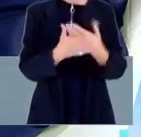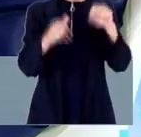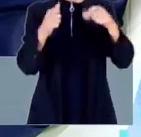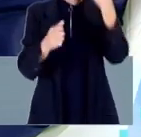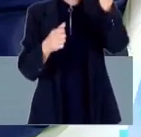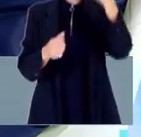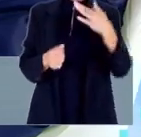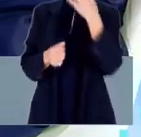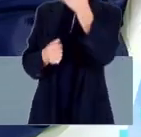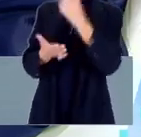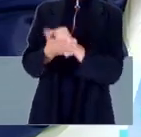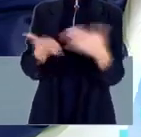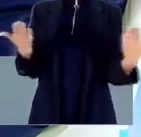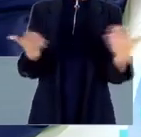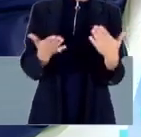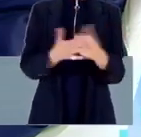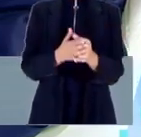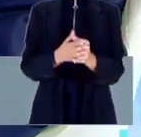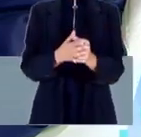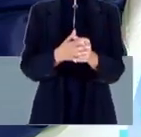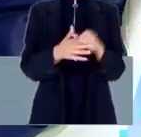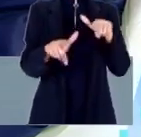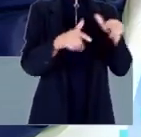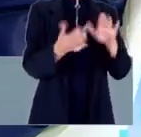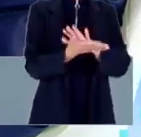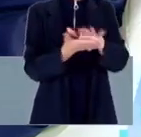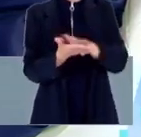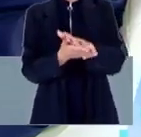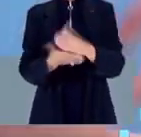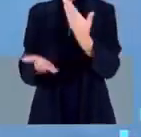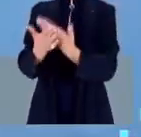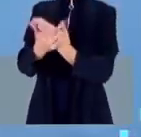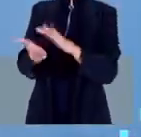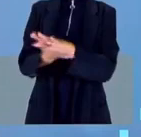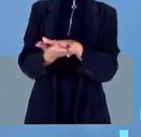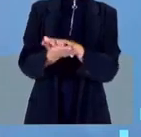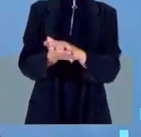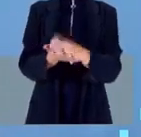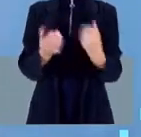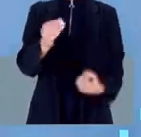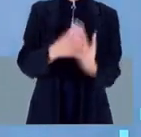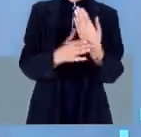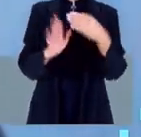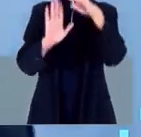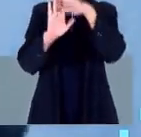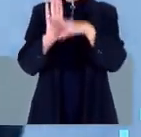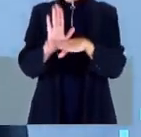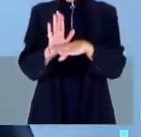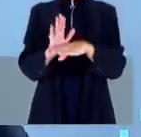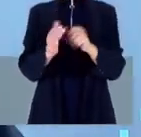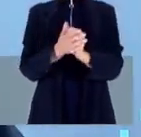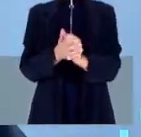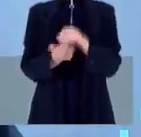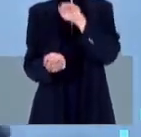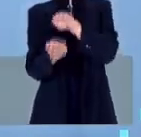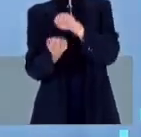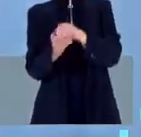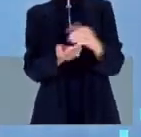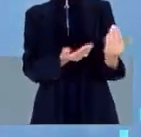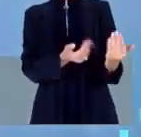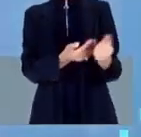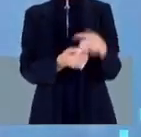futuro Hoje ele é o quê nem nem ele nem estuda nem trabalha nós estamos criando um programa chamado poupança jovem é o tal do cincão